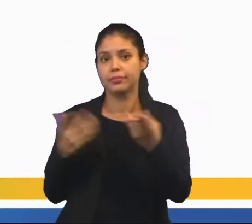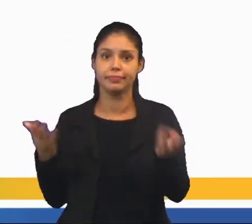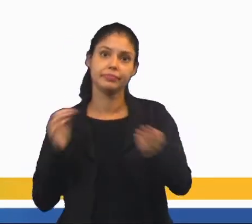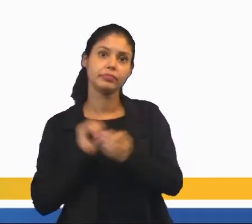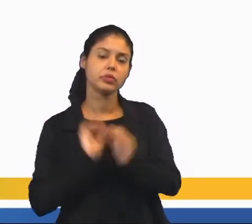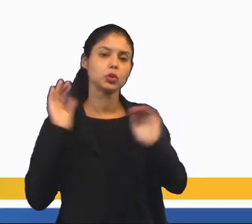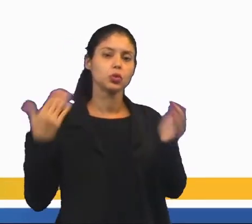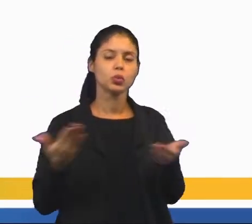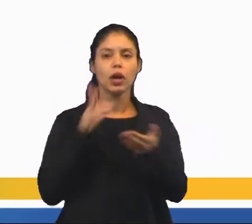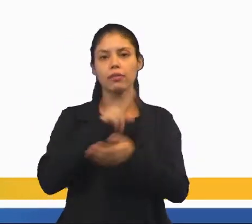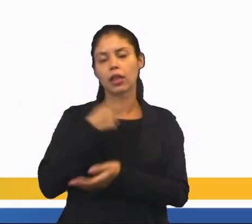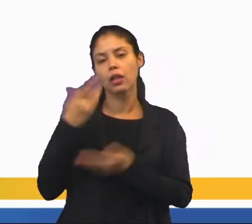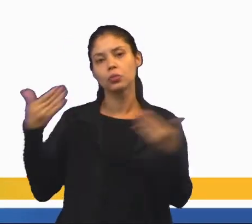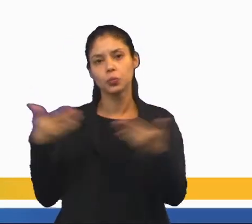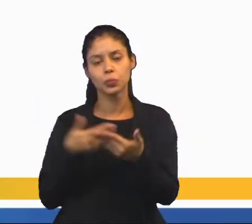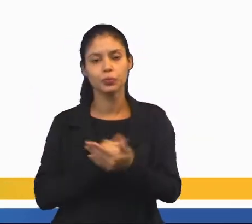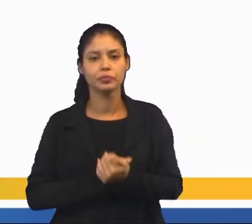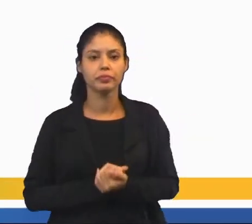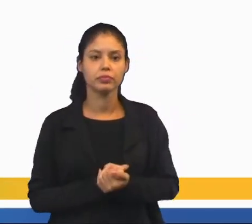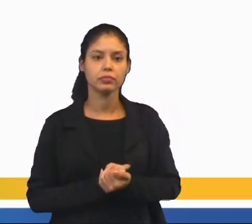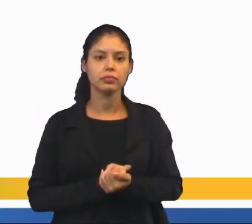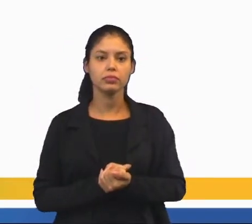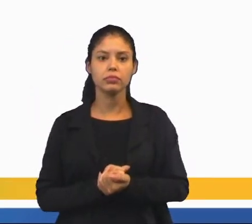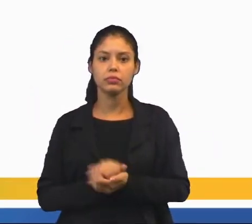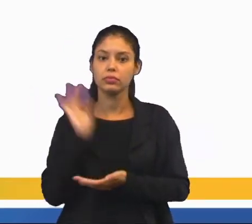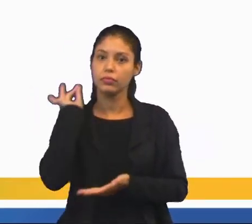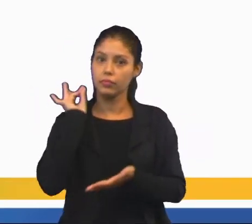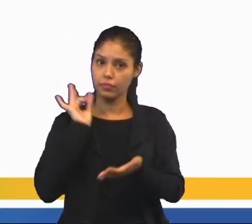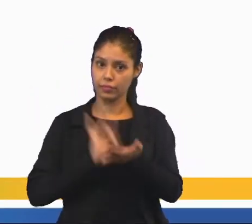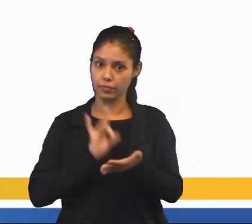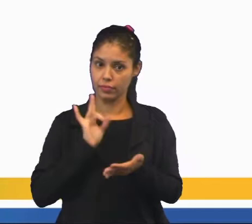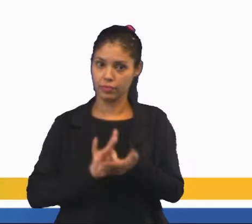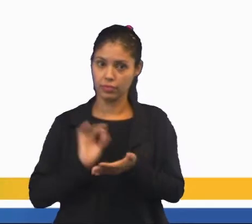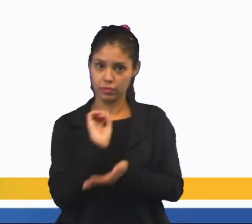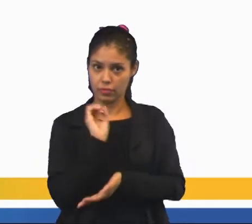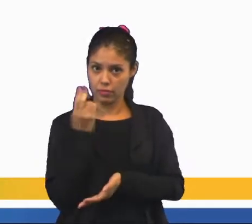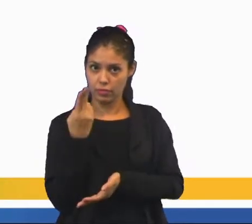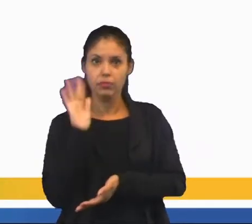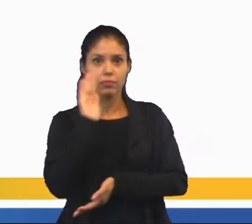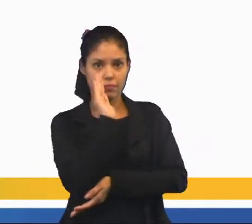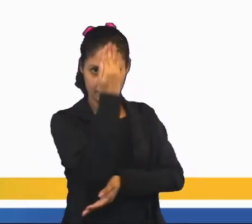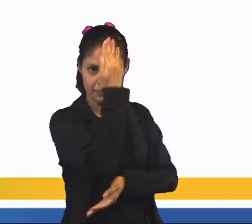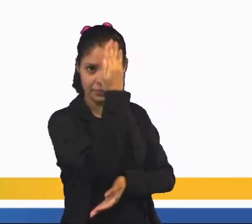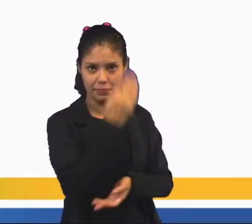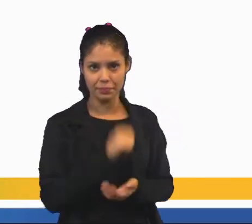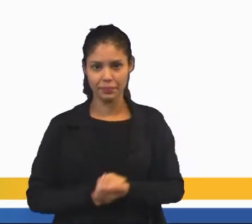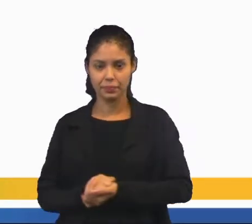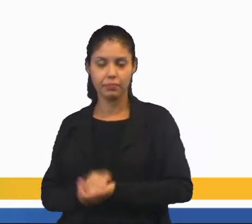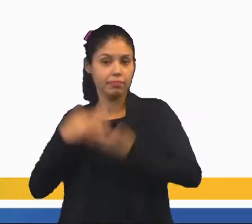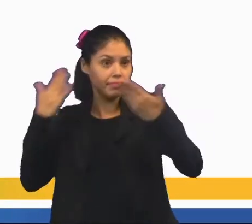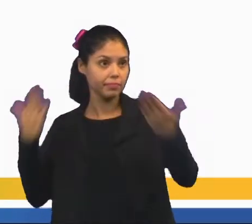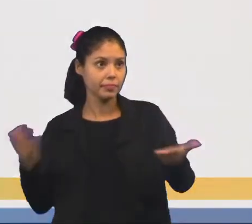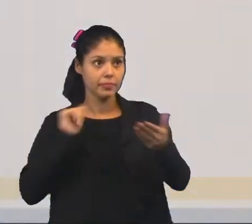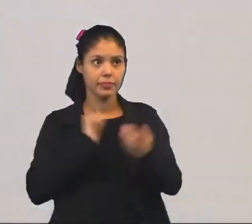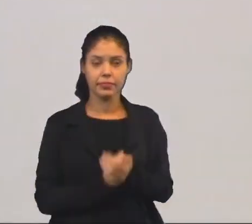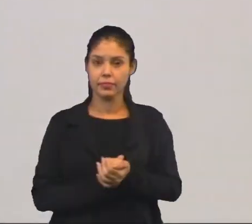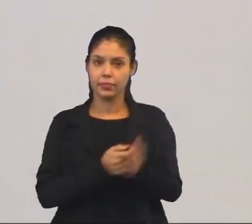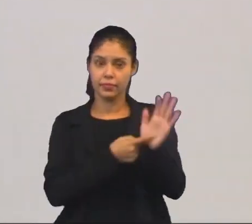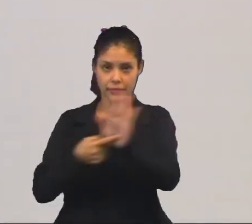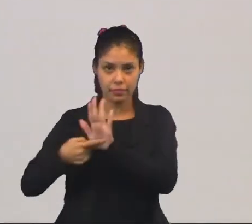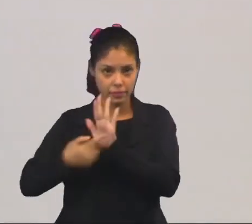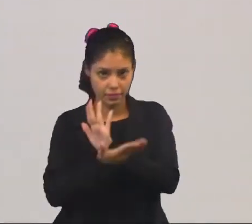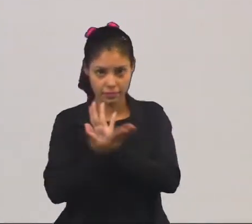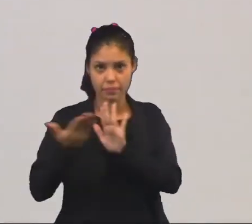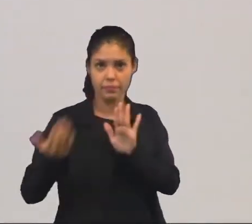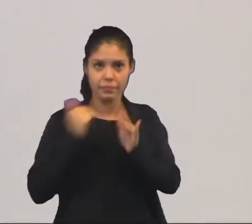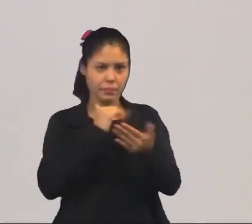E sobre o que nós vamos falar agora? Quero trabalhar com vocês verdadeiro ou falso? Então, turma, eu vou apresentar